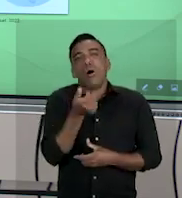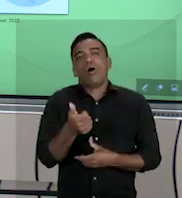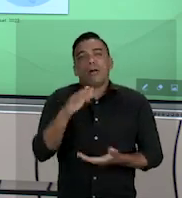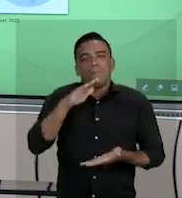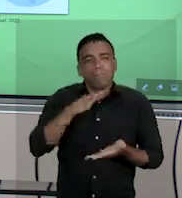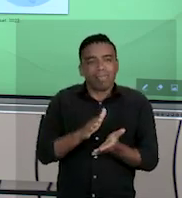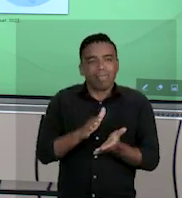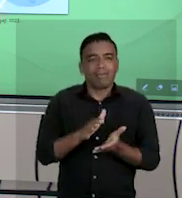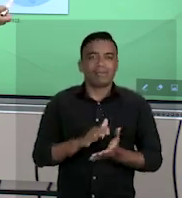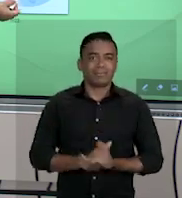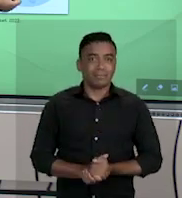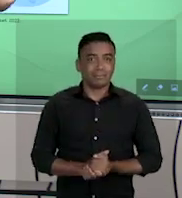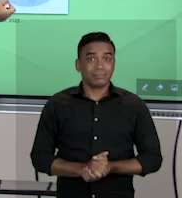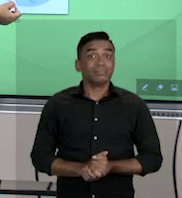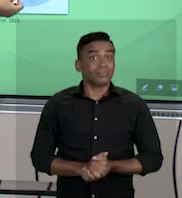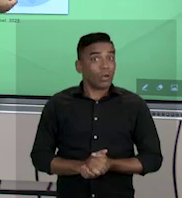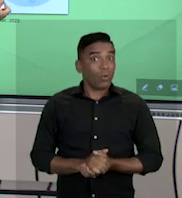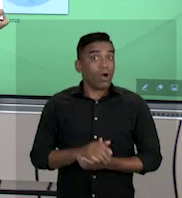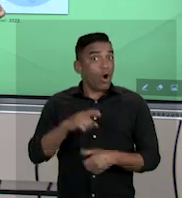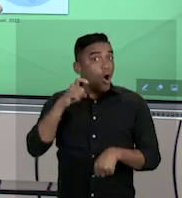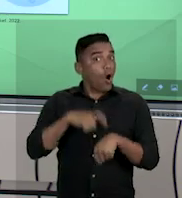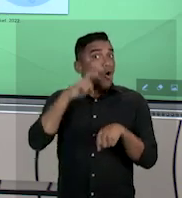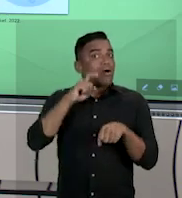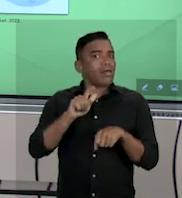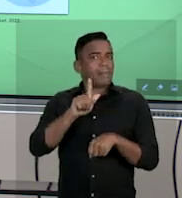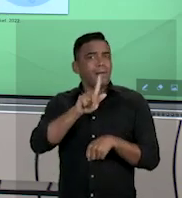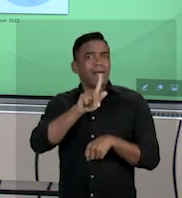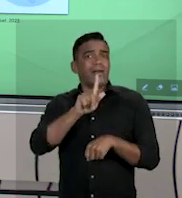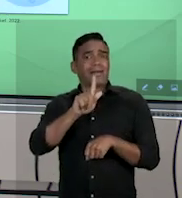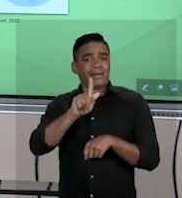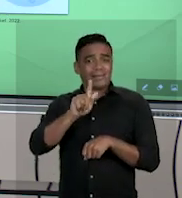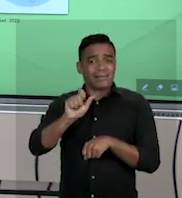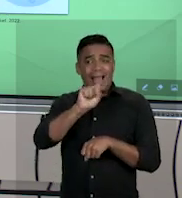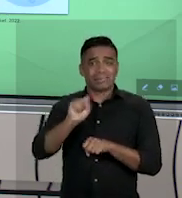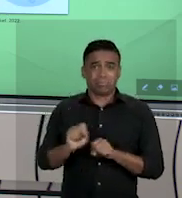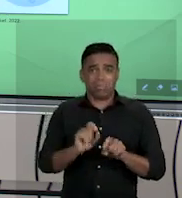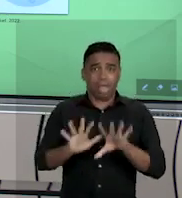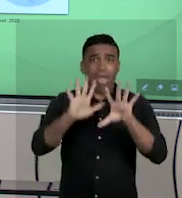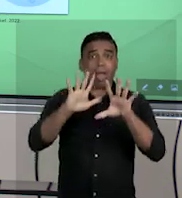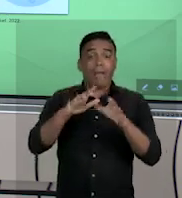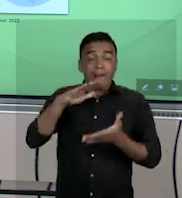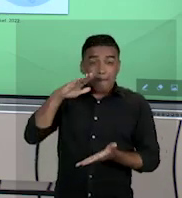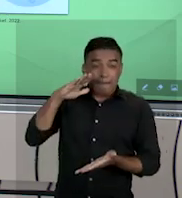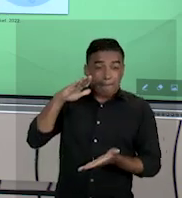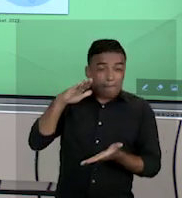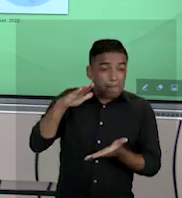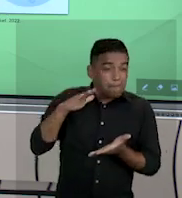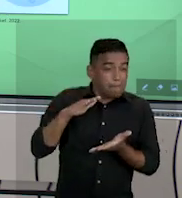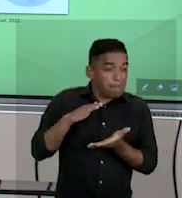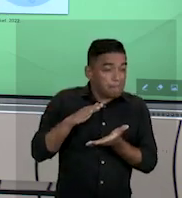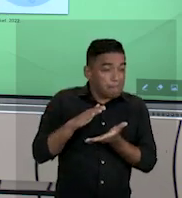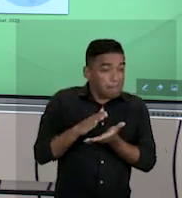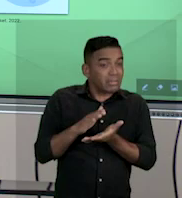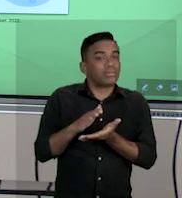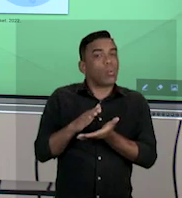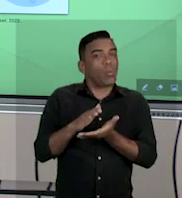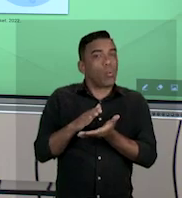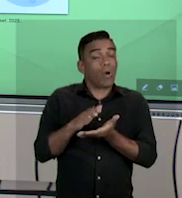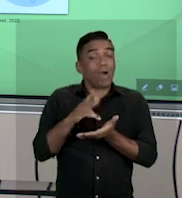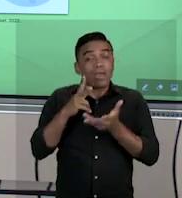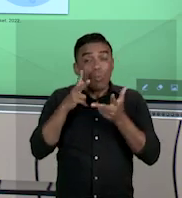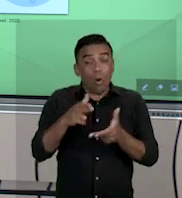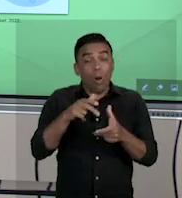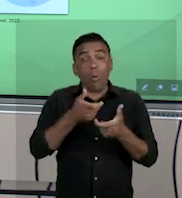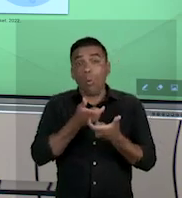Então, quando esse gás, ele então tem uma pressão suficiente, igual ou maior do que